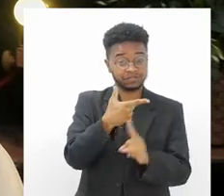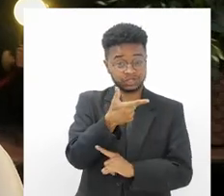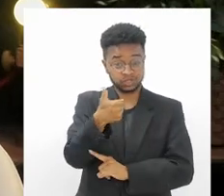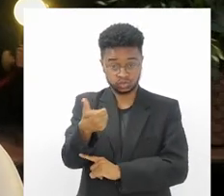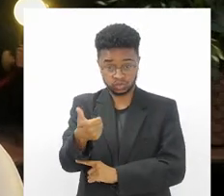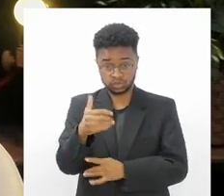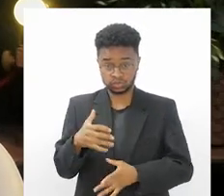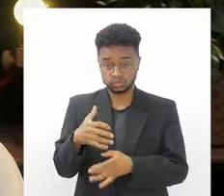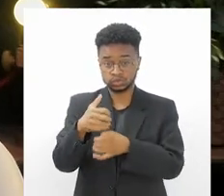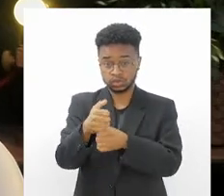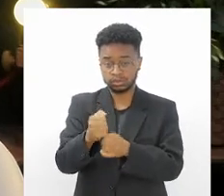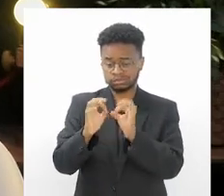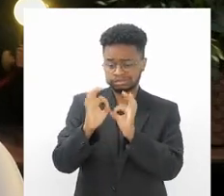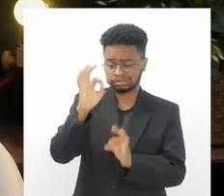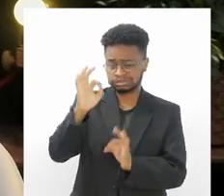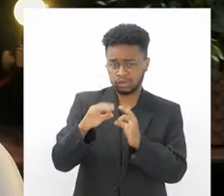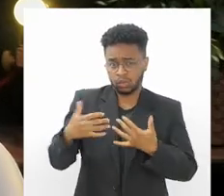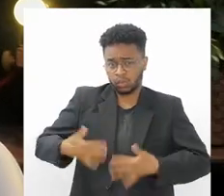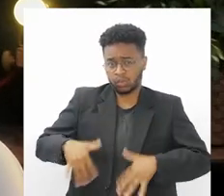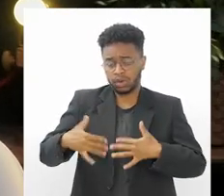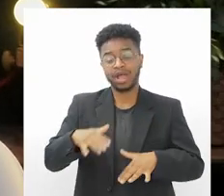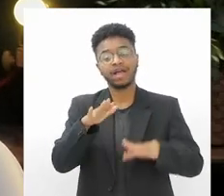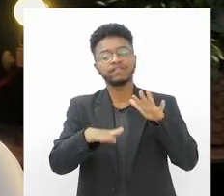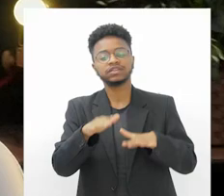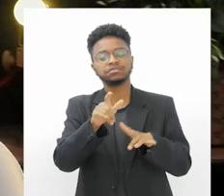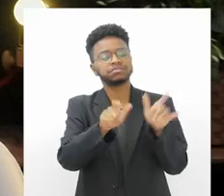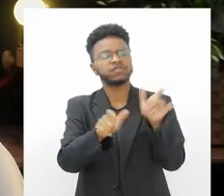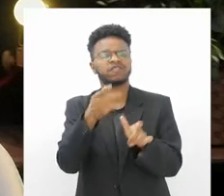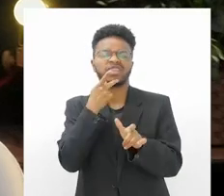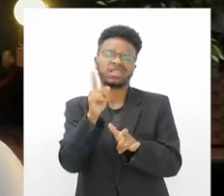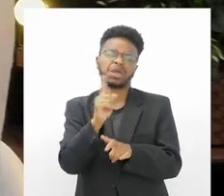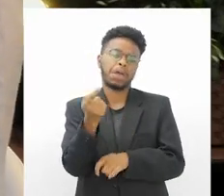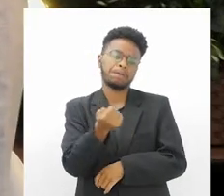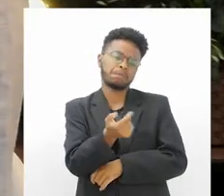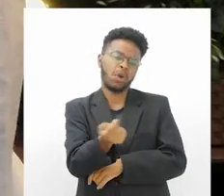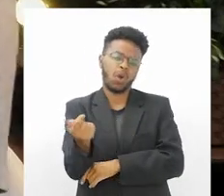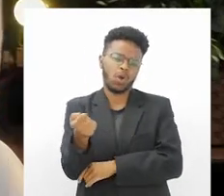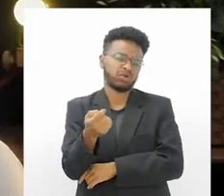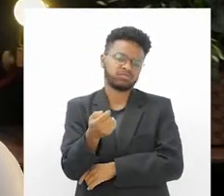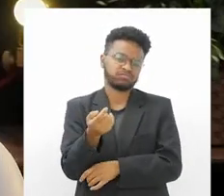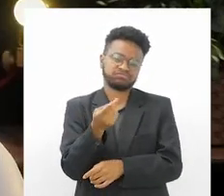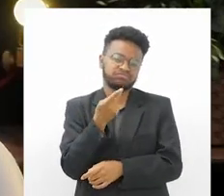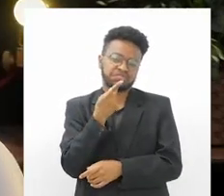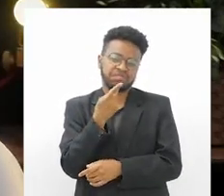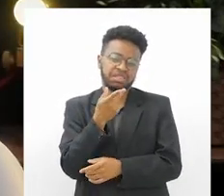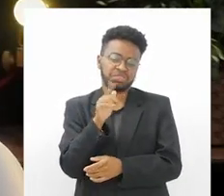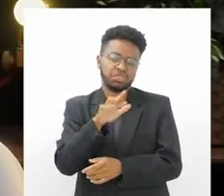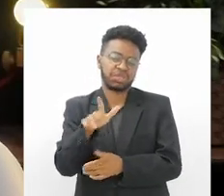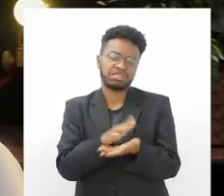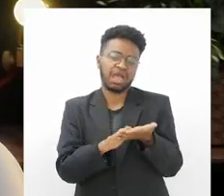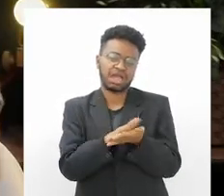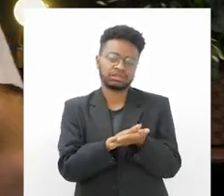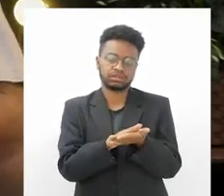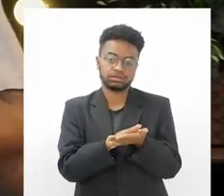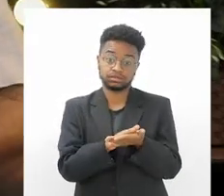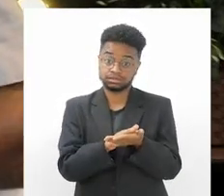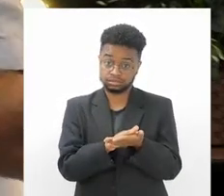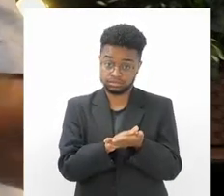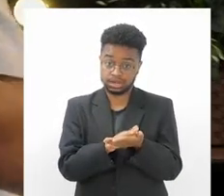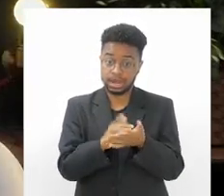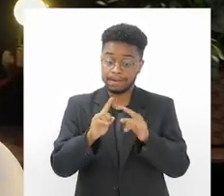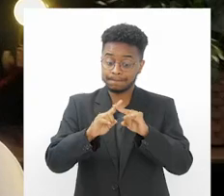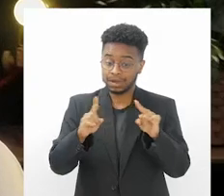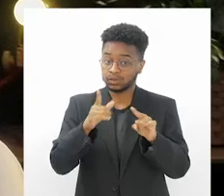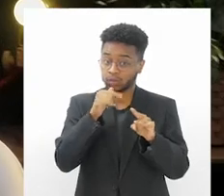Uma elevação muito grande. Às vezes as pessoas podem dizer assim, ah, é pouquinho, não é nada. O que é isso? O